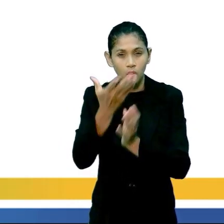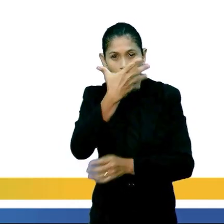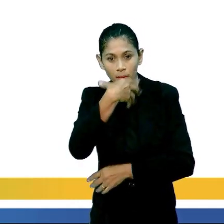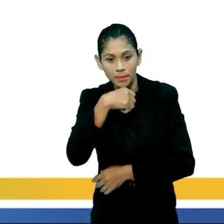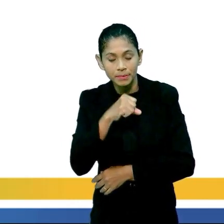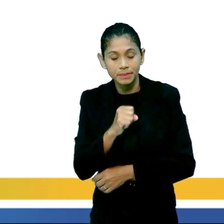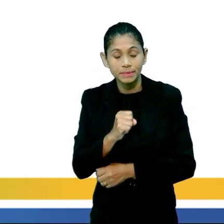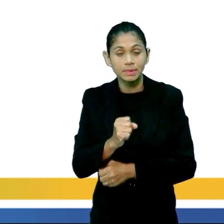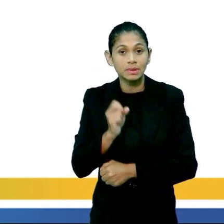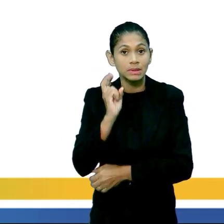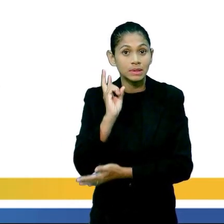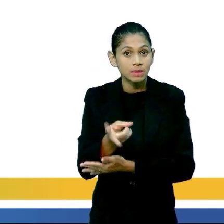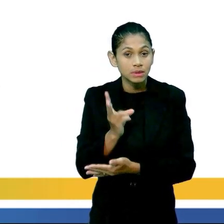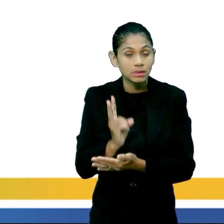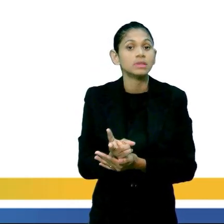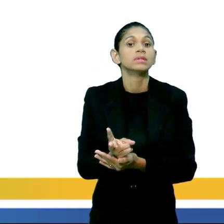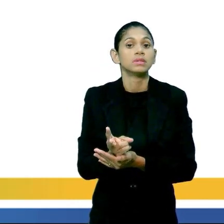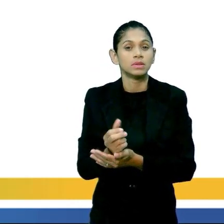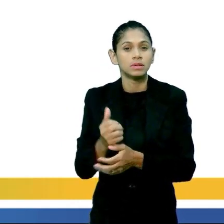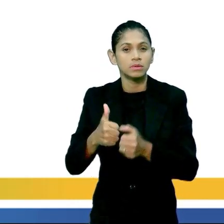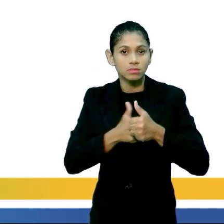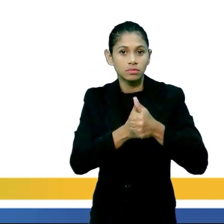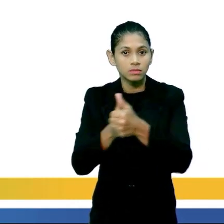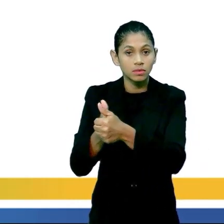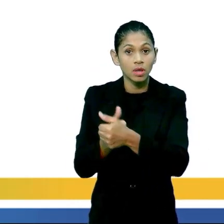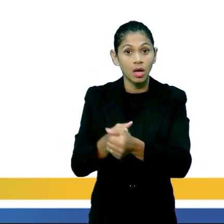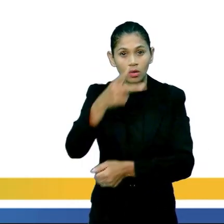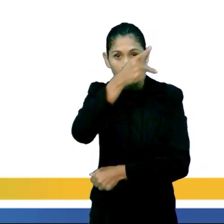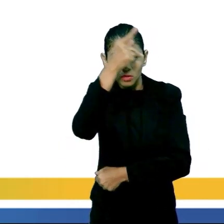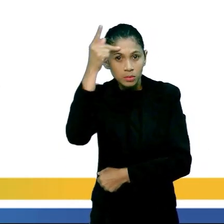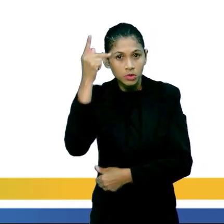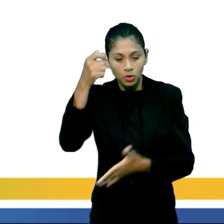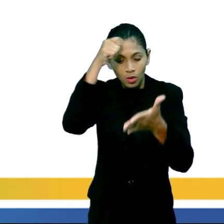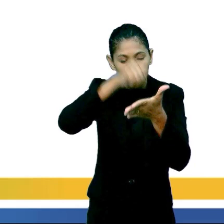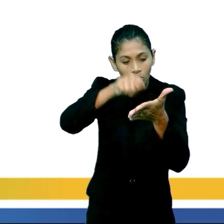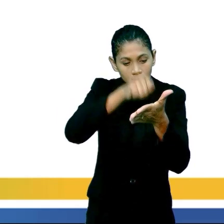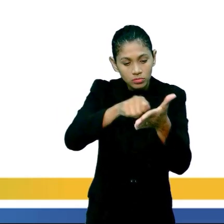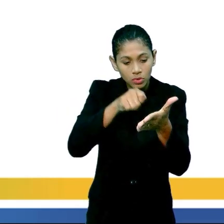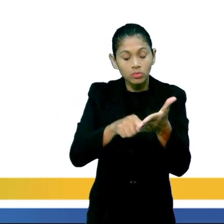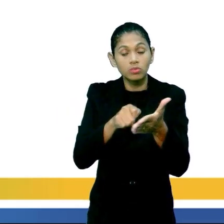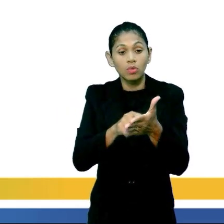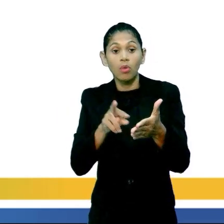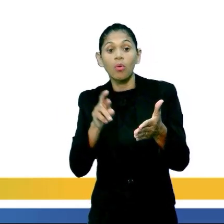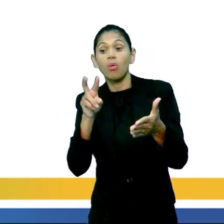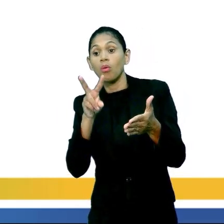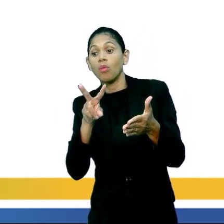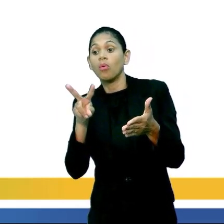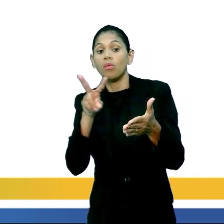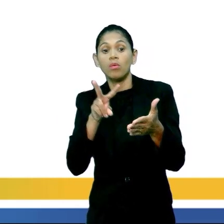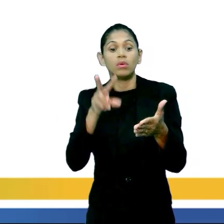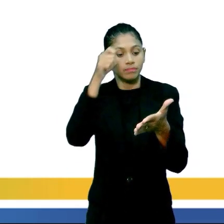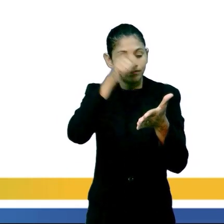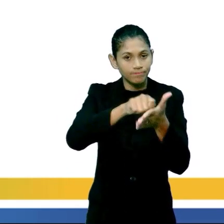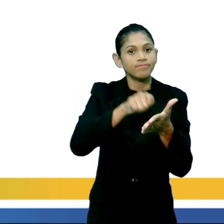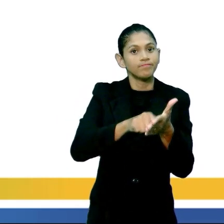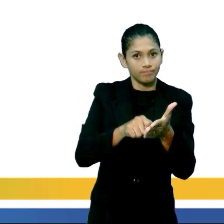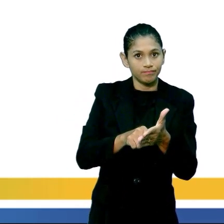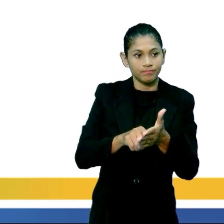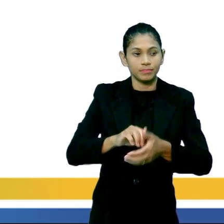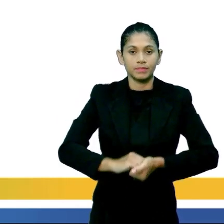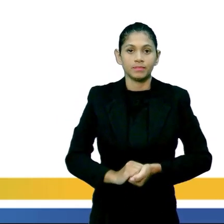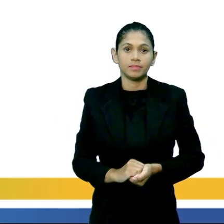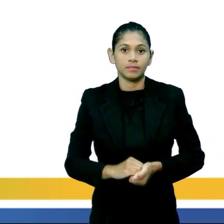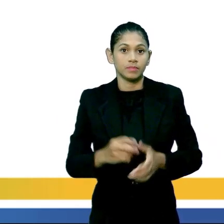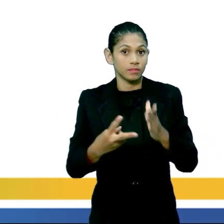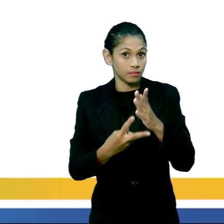pessoas que estavam ali para registrar, né, esse período inicial, certo? Vamos para uma segunda questão